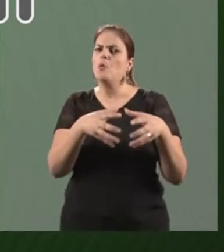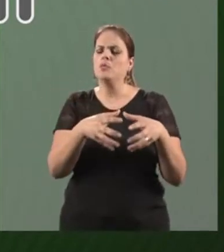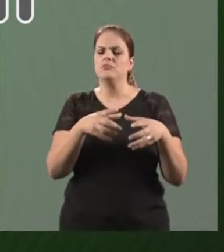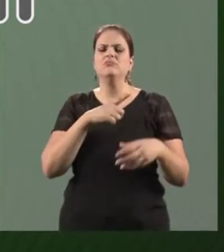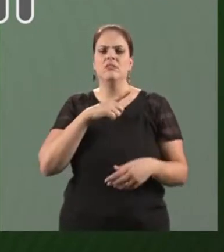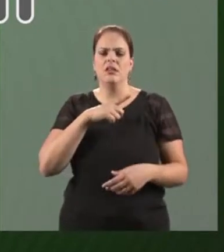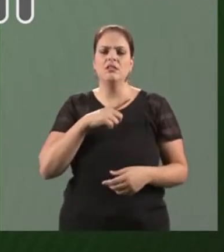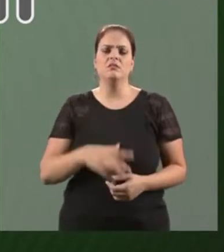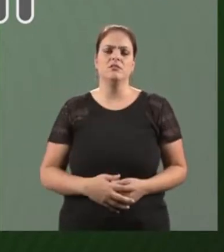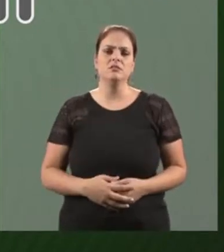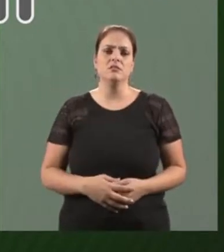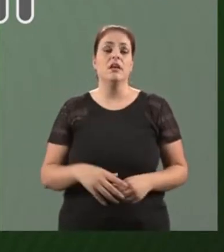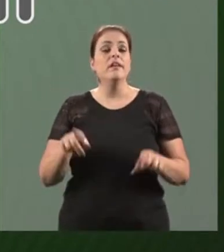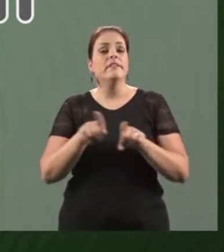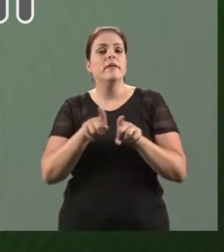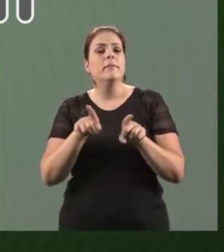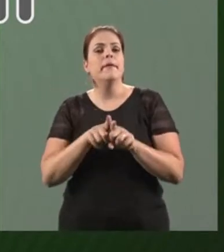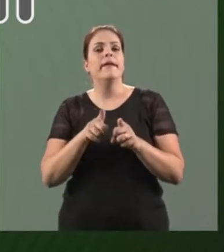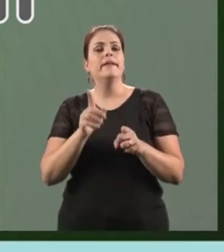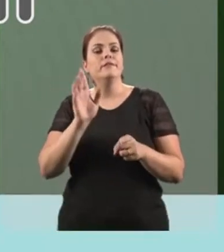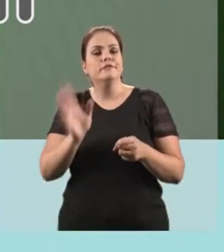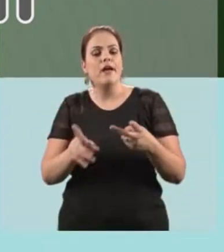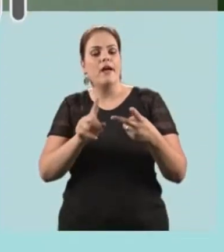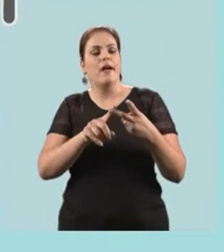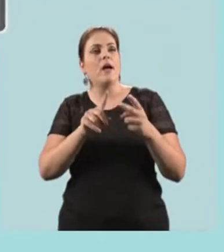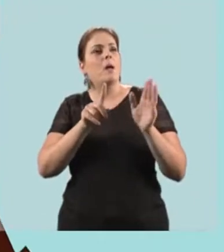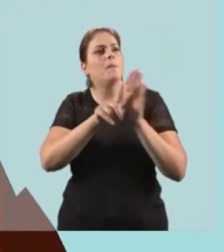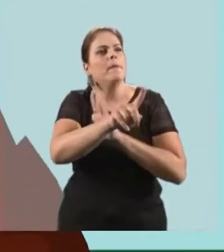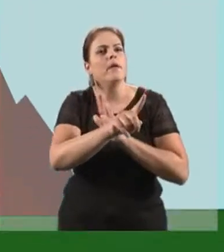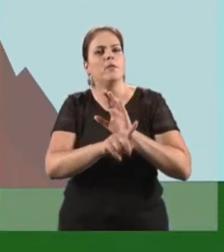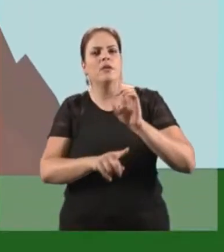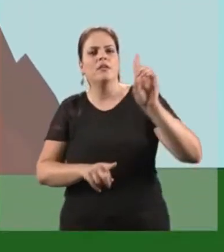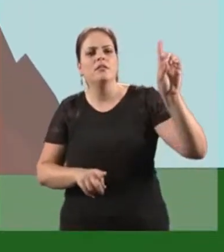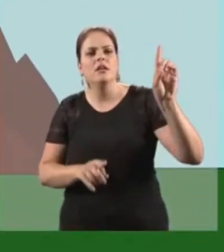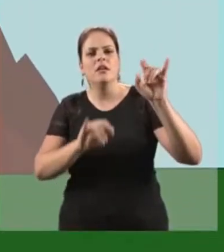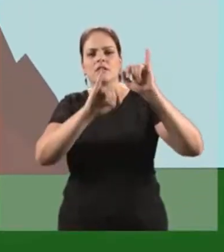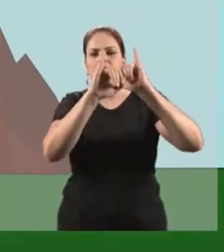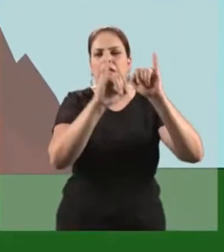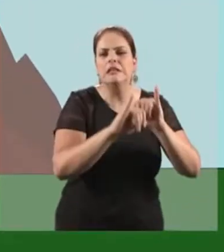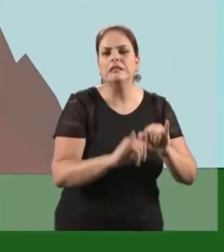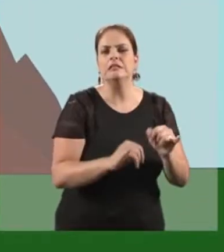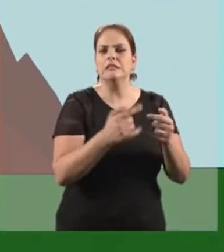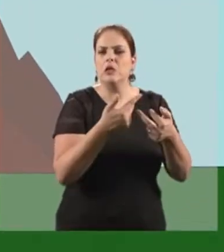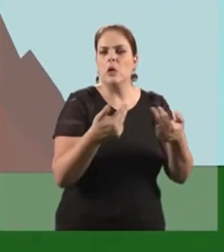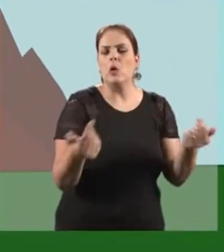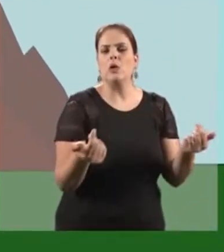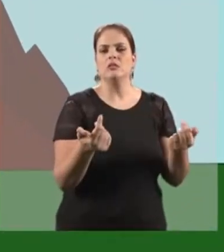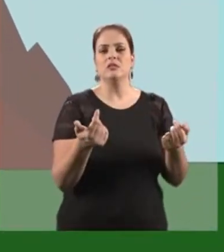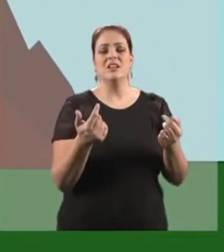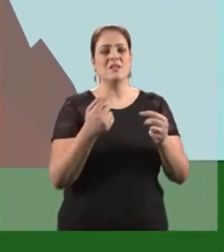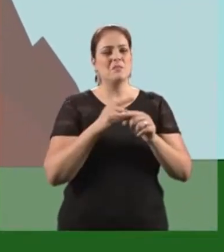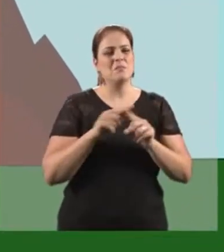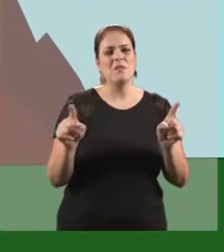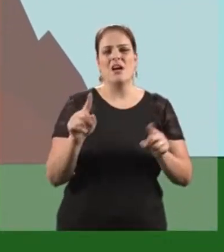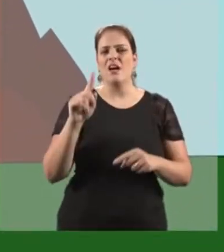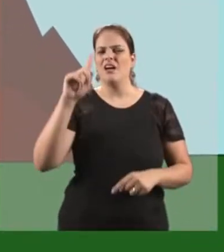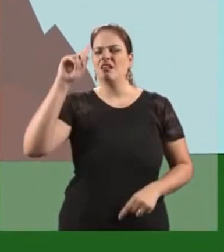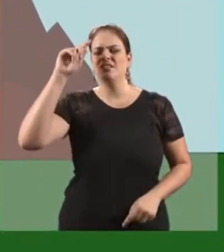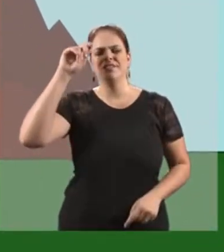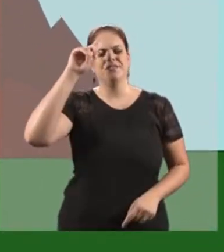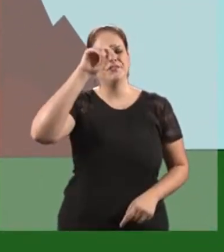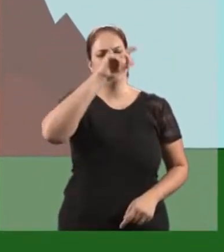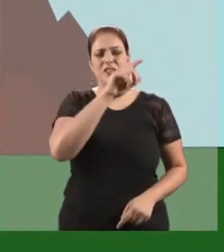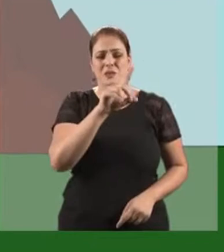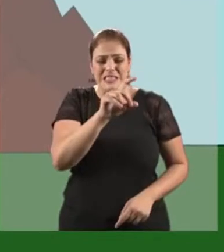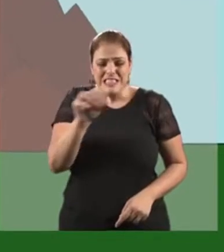houve a prática de consultar forças sobrenaturais, como os oráculos e os deuses. Mas a unanimidade é algo difícil